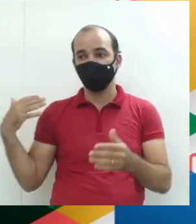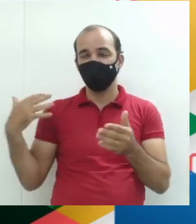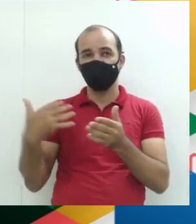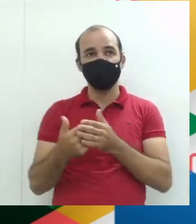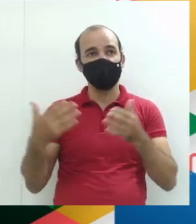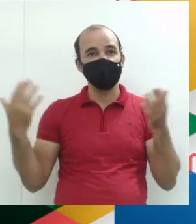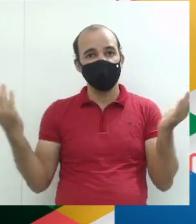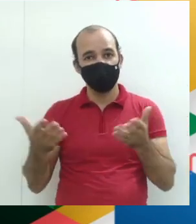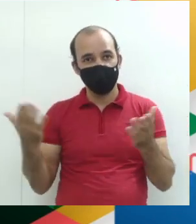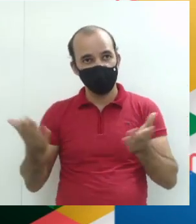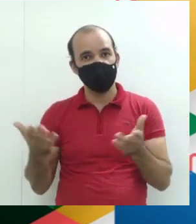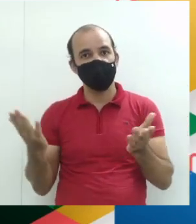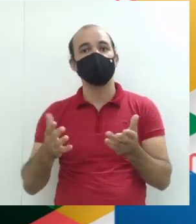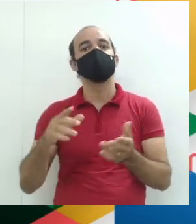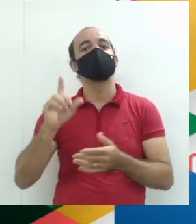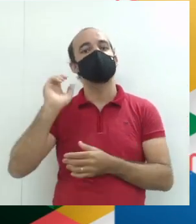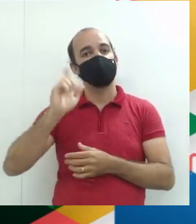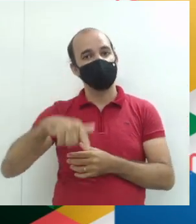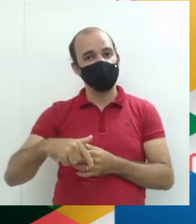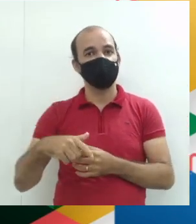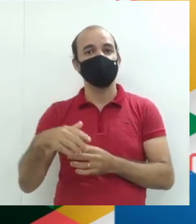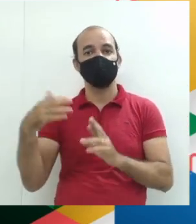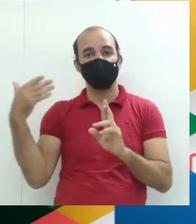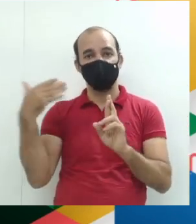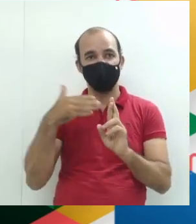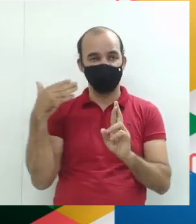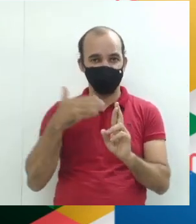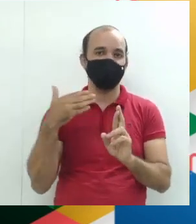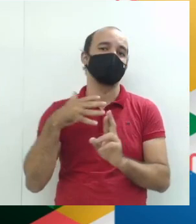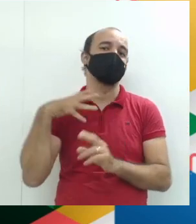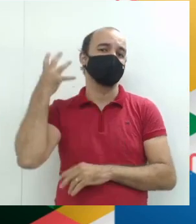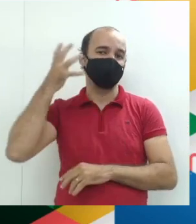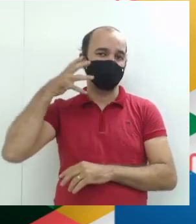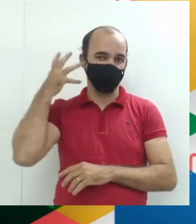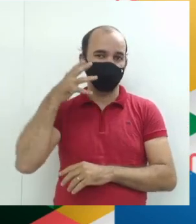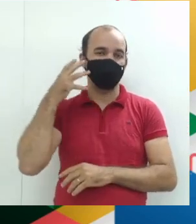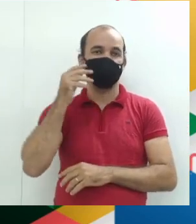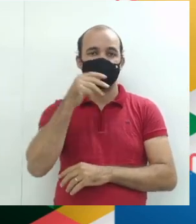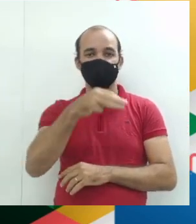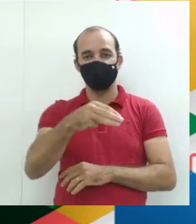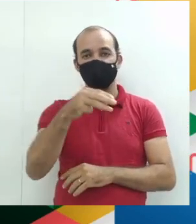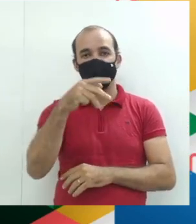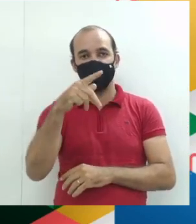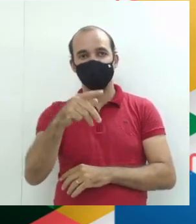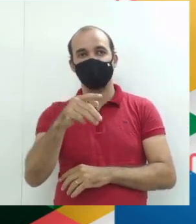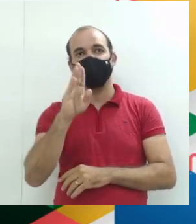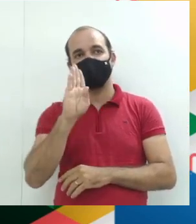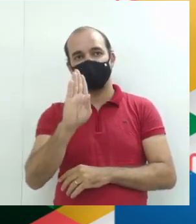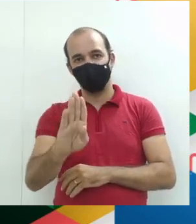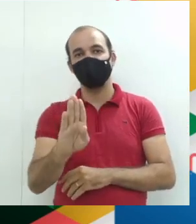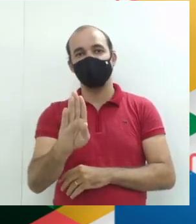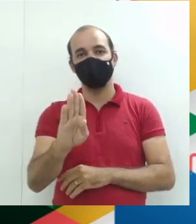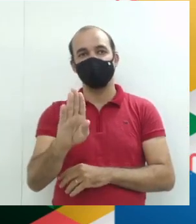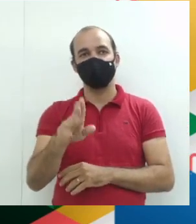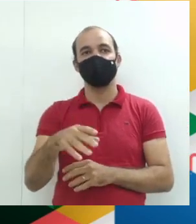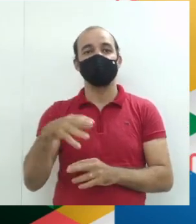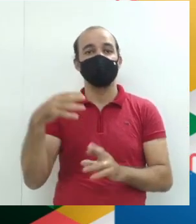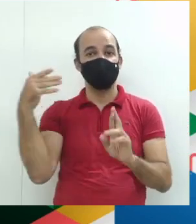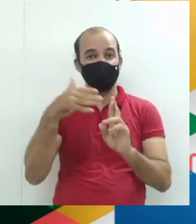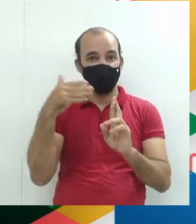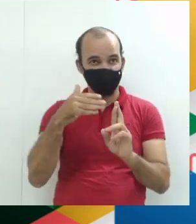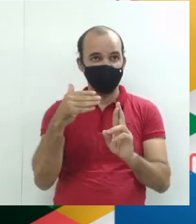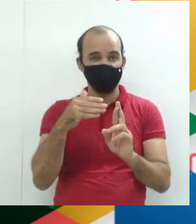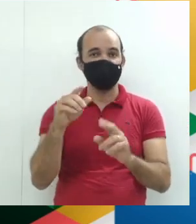maiores intérpretes, né, femininas da música brasileira. Então, a gente diz que ela era intérprete porque a Elis ela